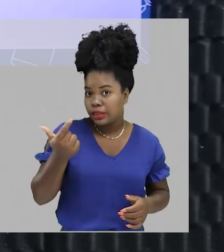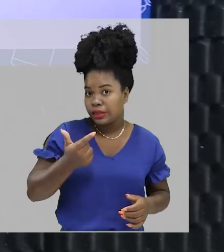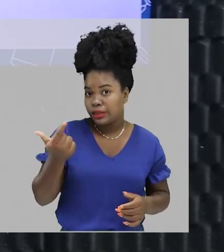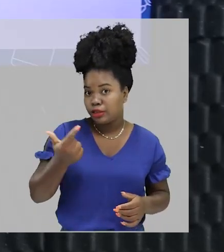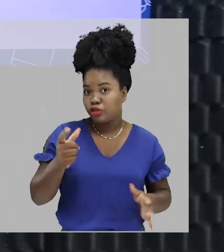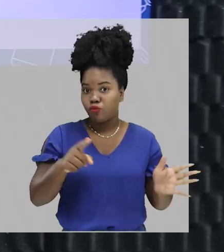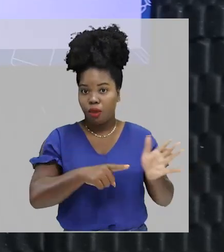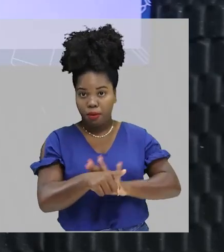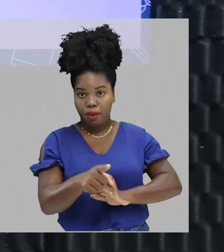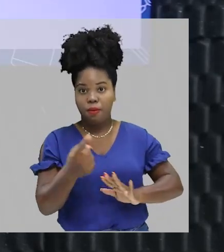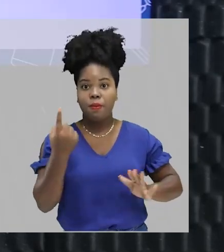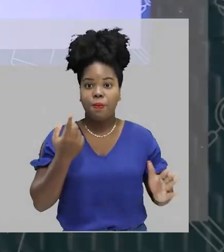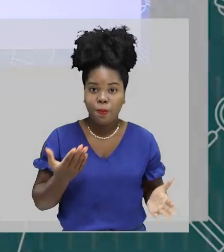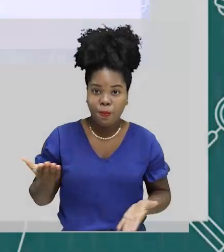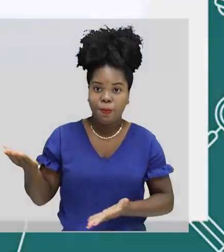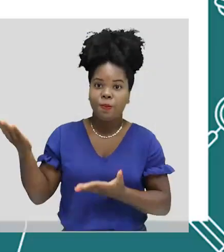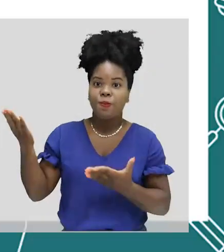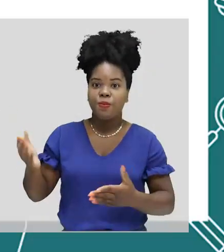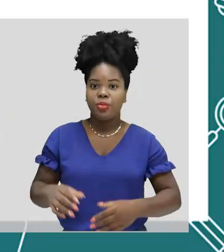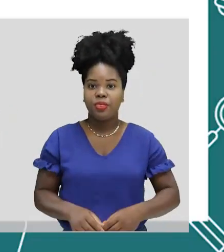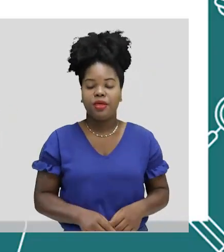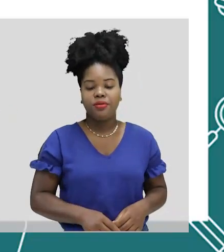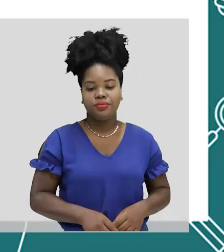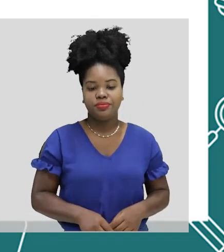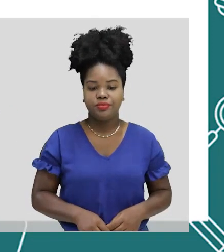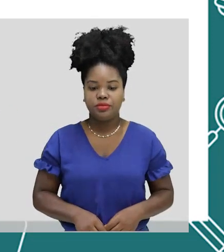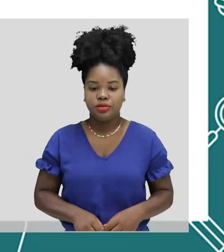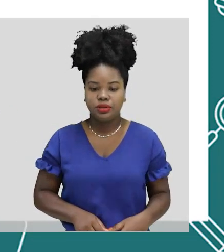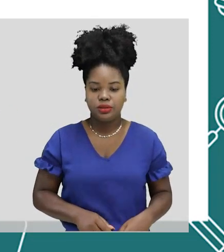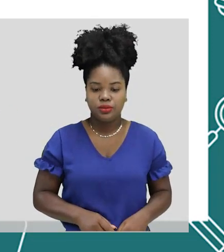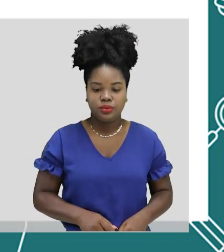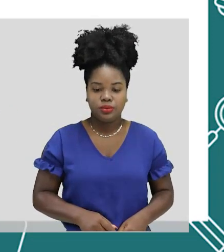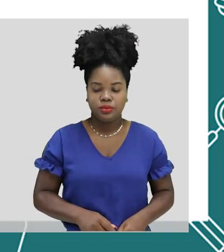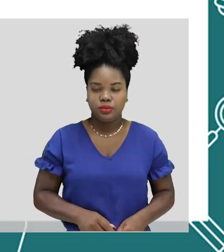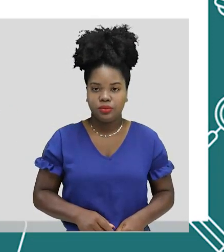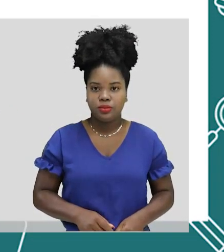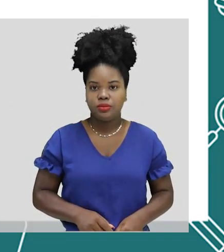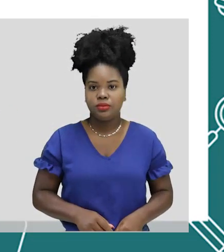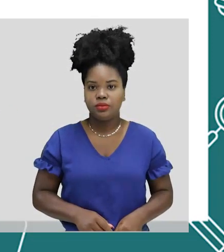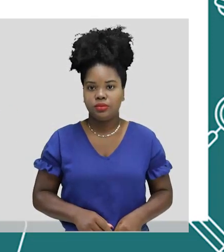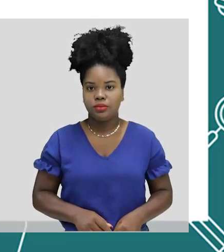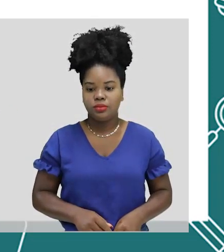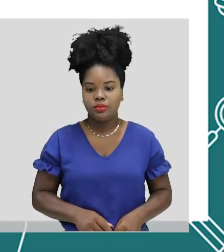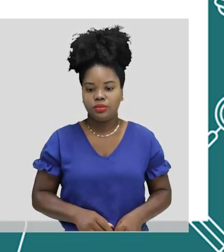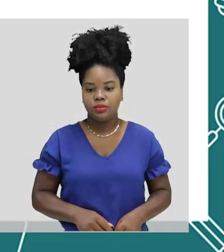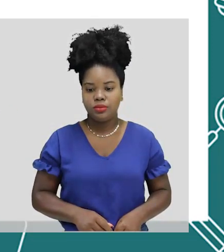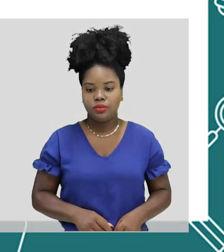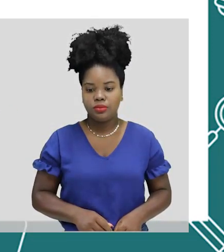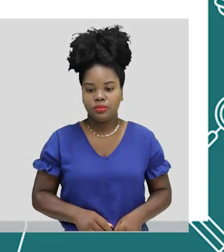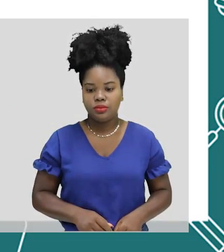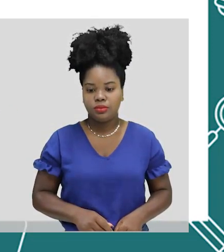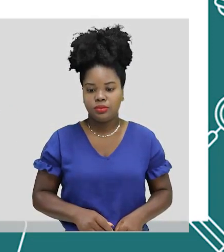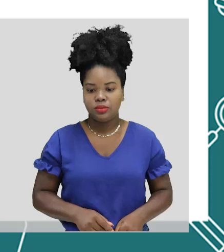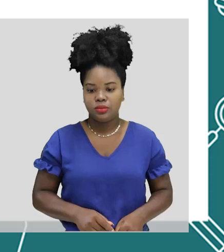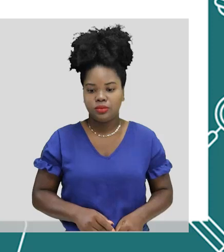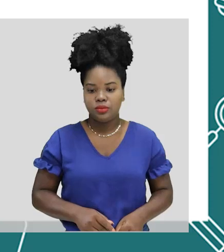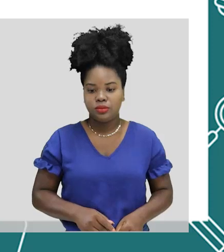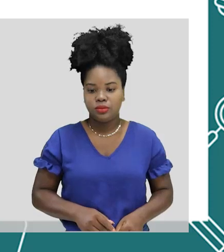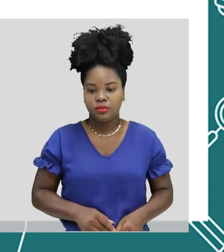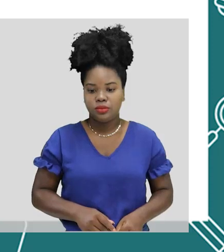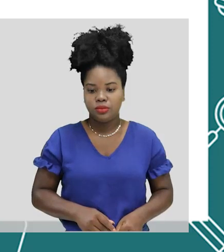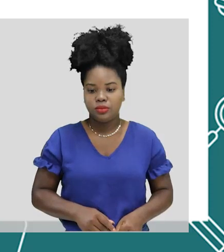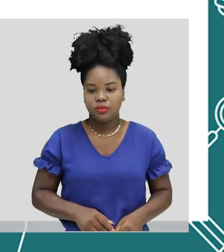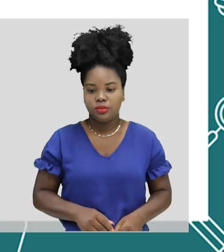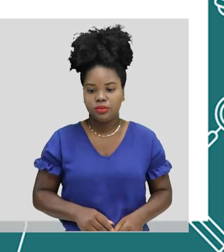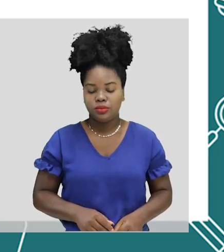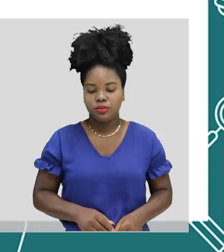cabe mais uma questão. Então, vamos lá. Garimpeiros inexperientes, quando encontram pirita, pensam estar diante